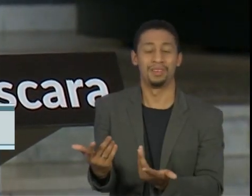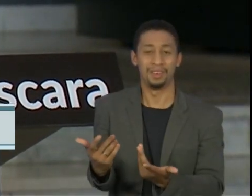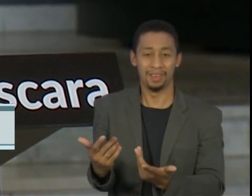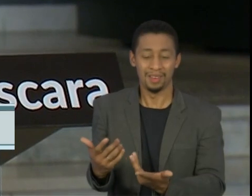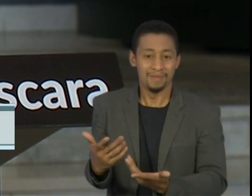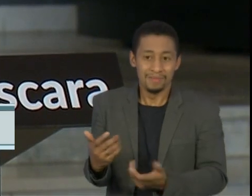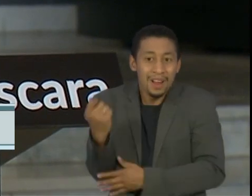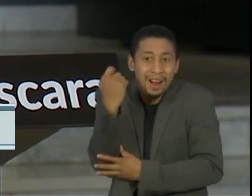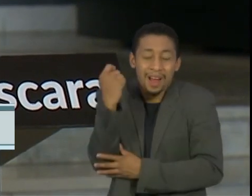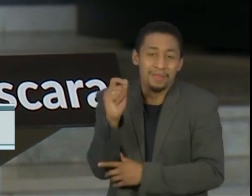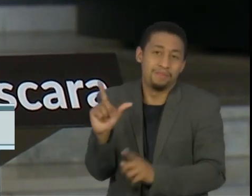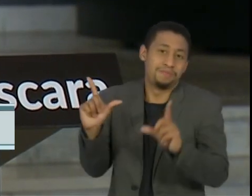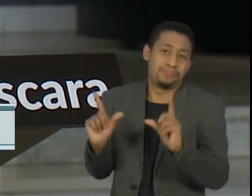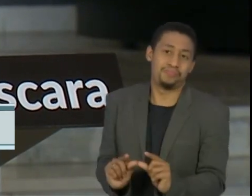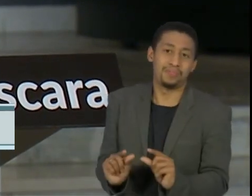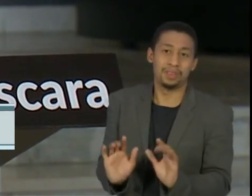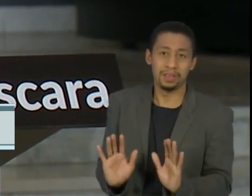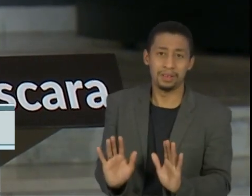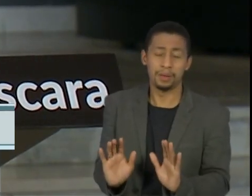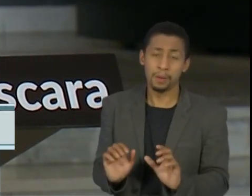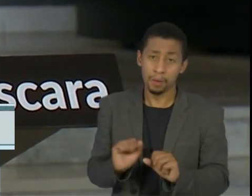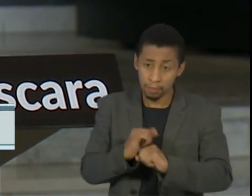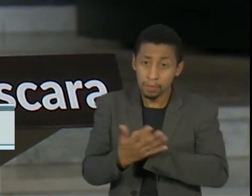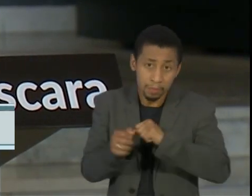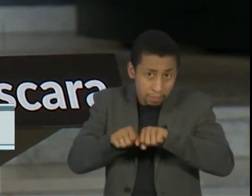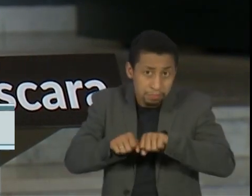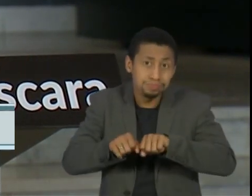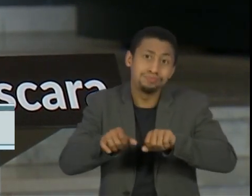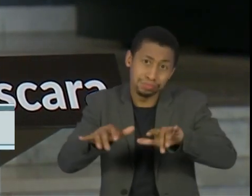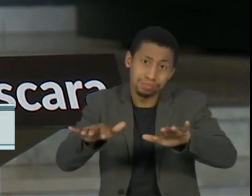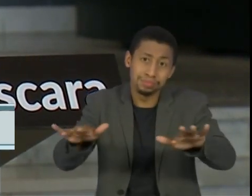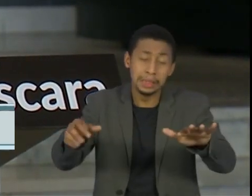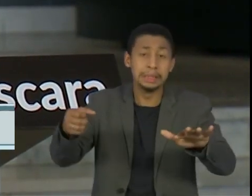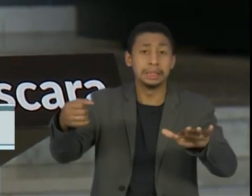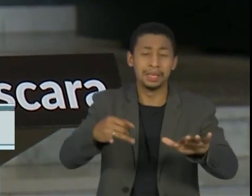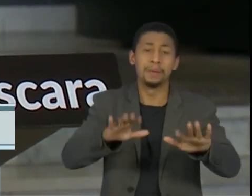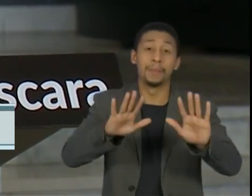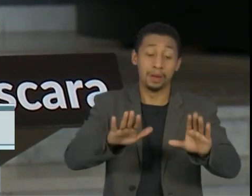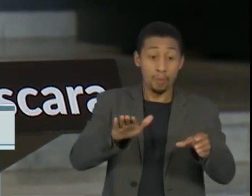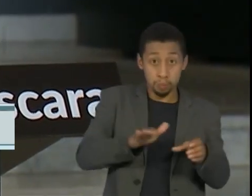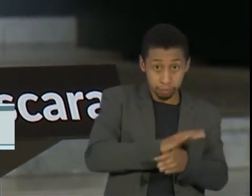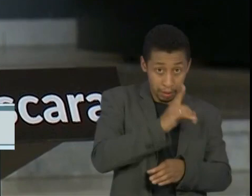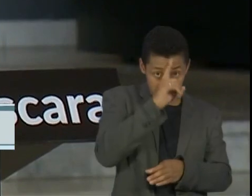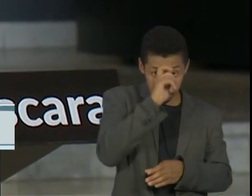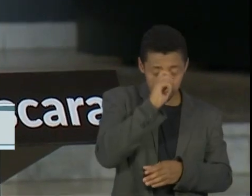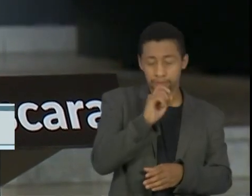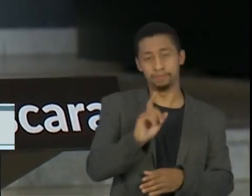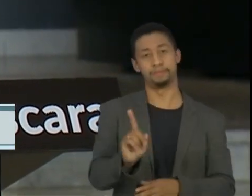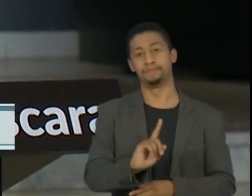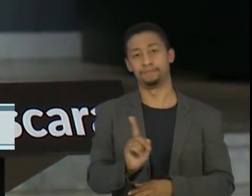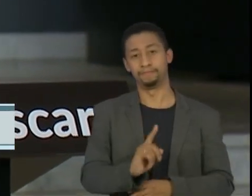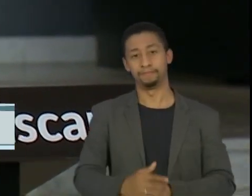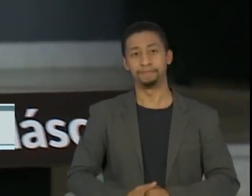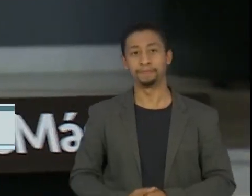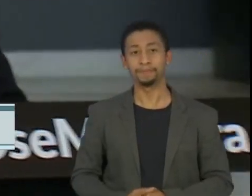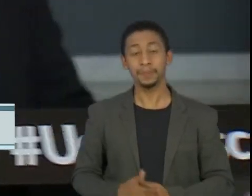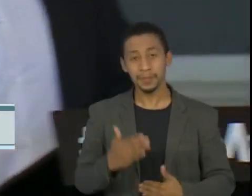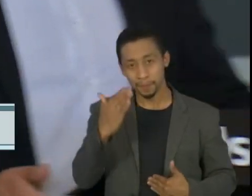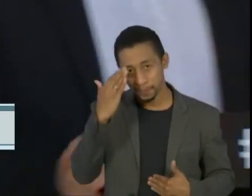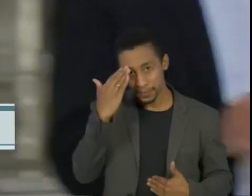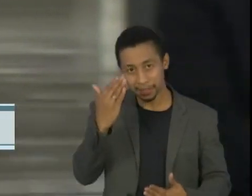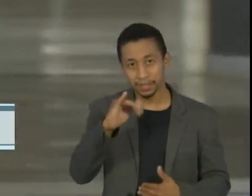aumentar a transmissibilidade, mas não deve aumentar a pressão sobre o sistema de saúde. Bem, obrigado,